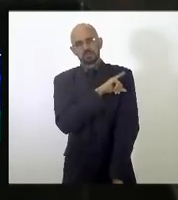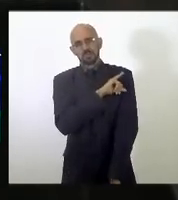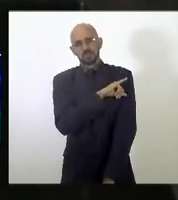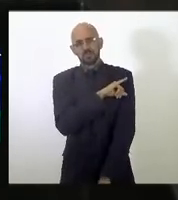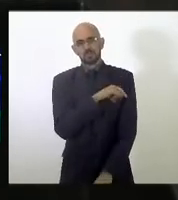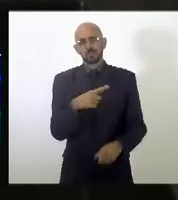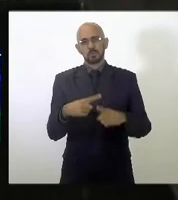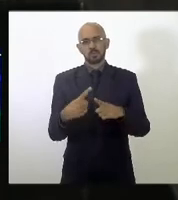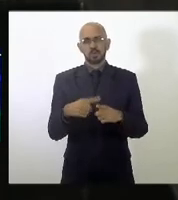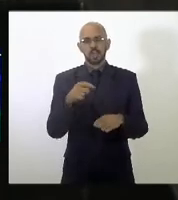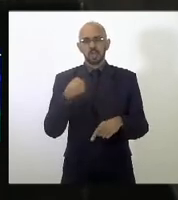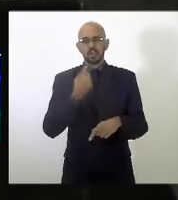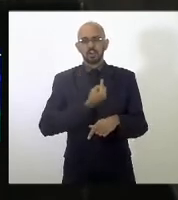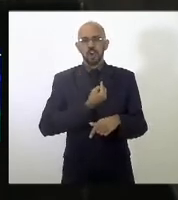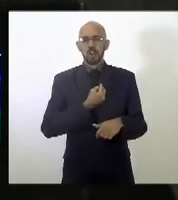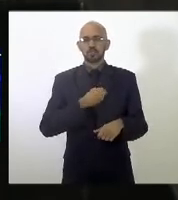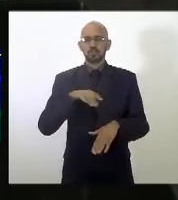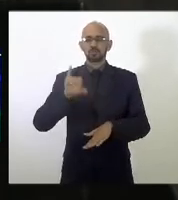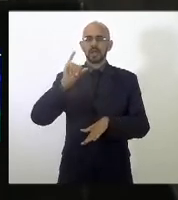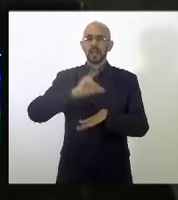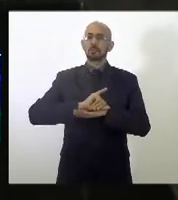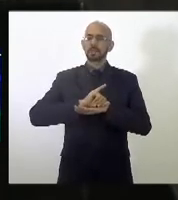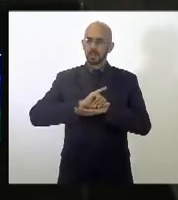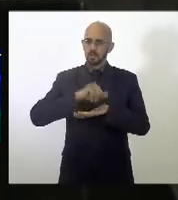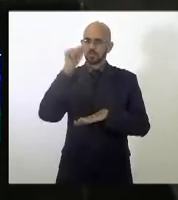Porque fomos capital da República